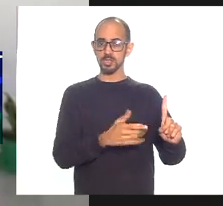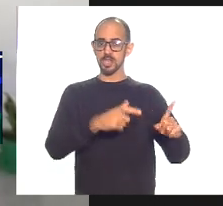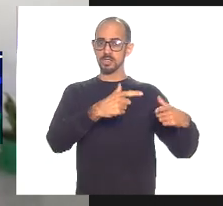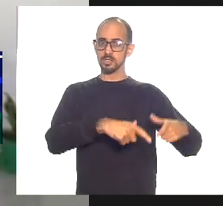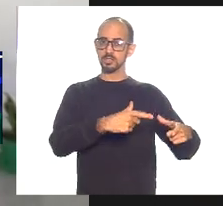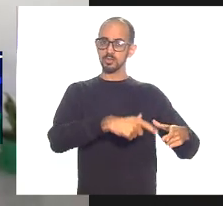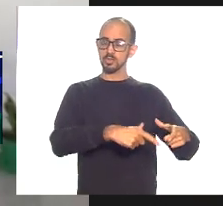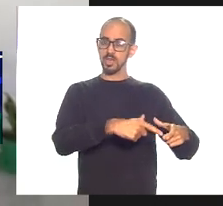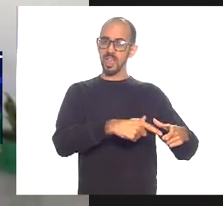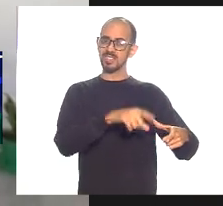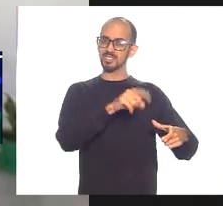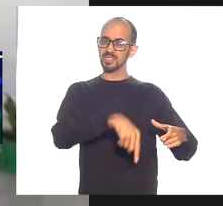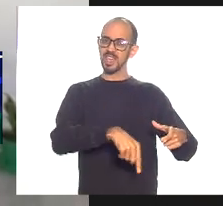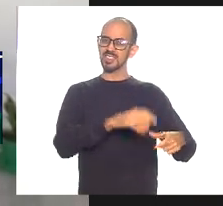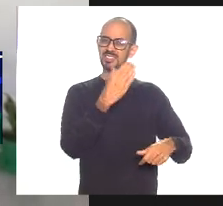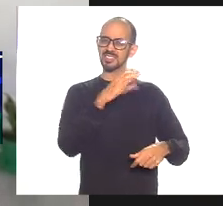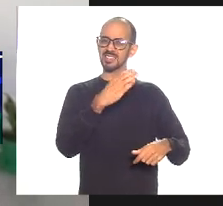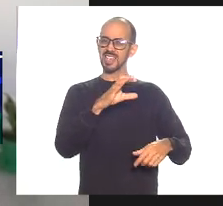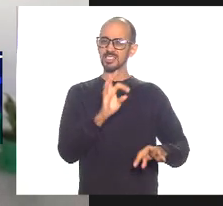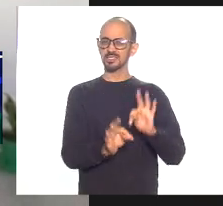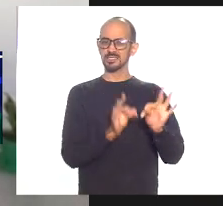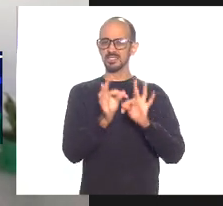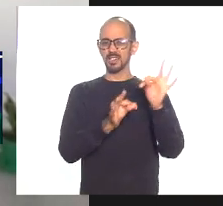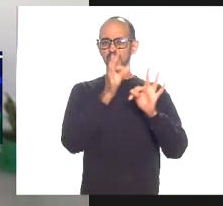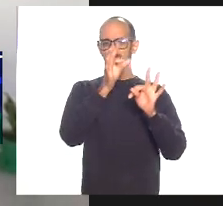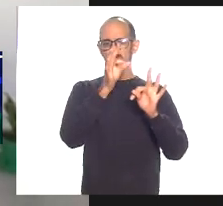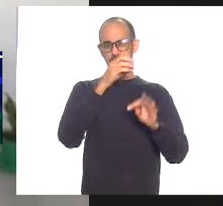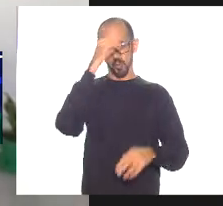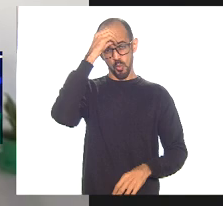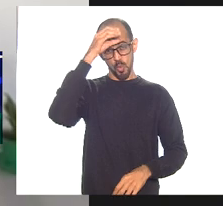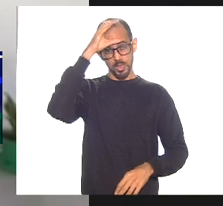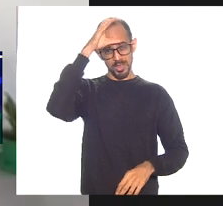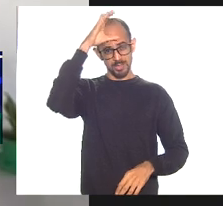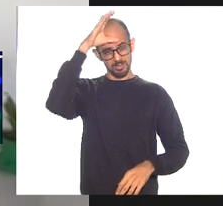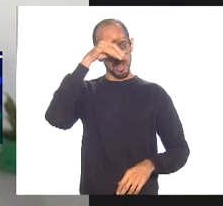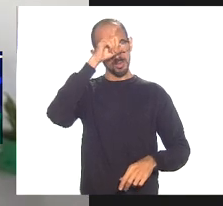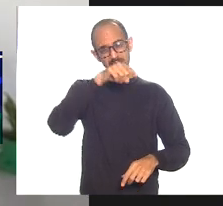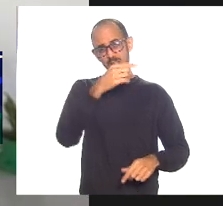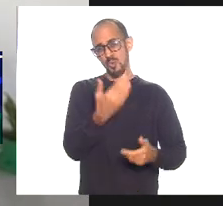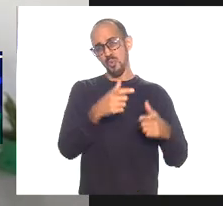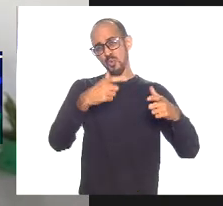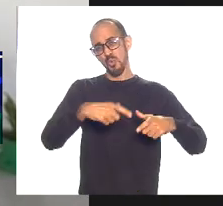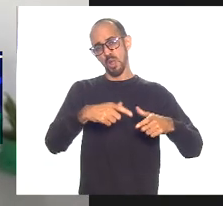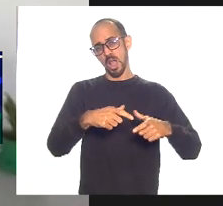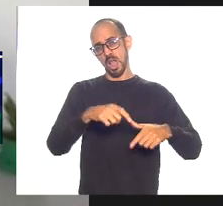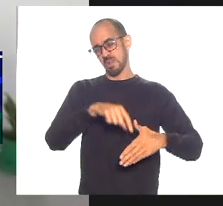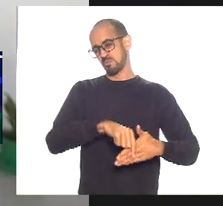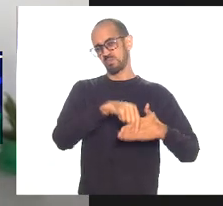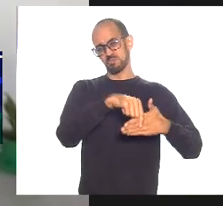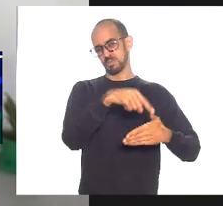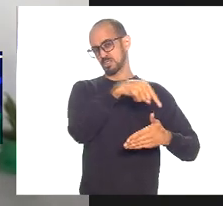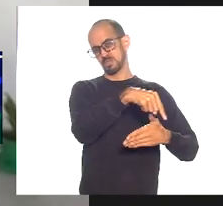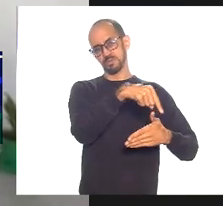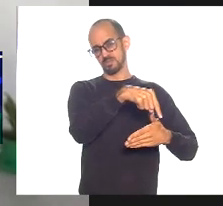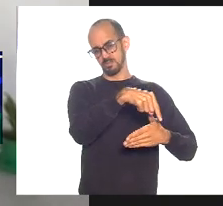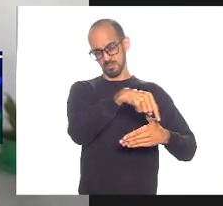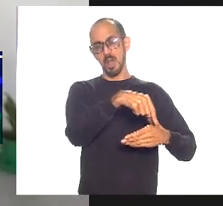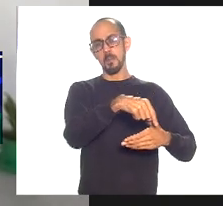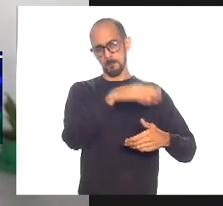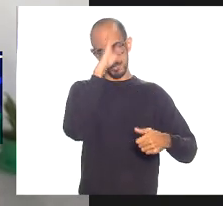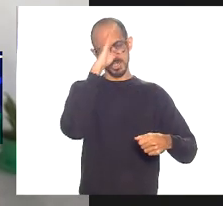passos de saber de ciência e tecnologia como espaço prioritário E no entanto é